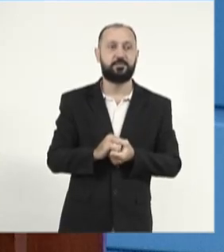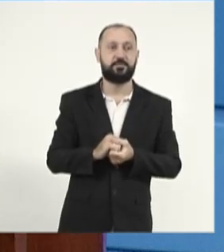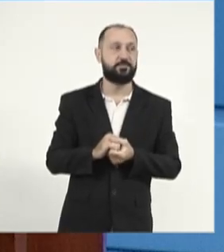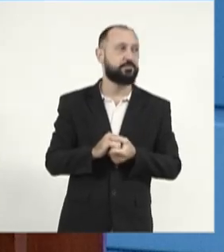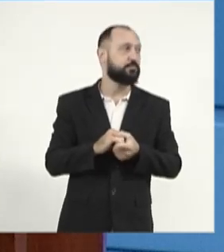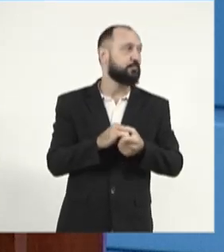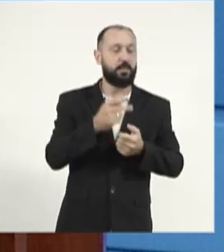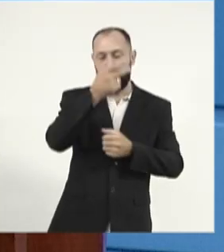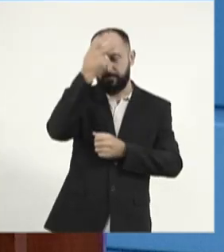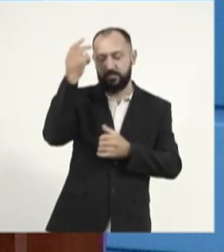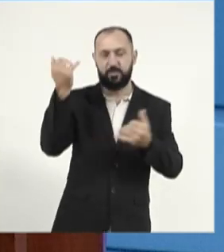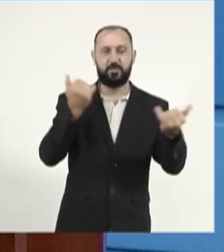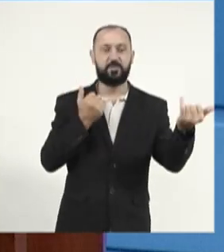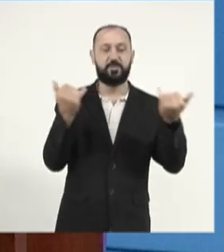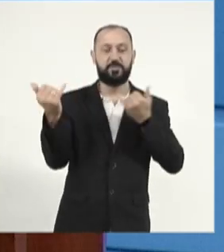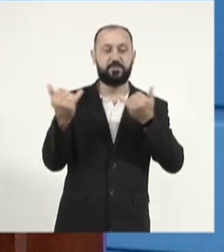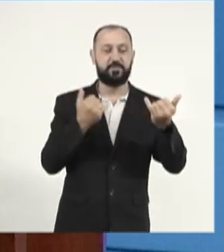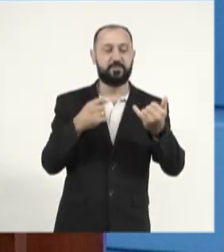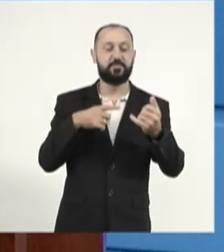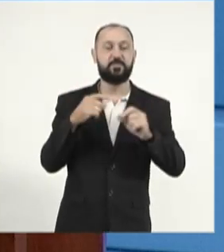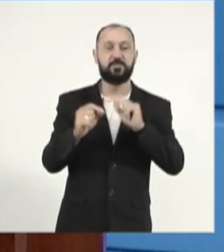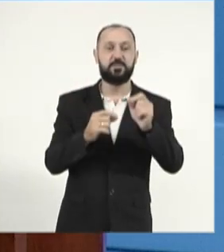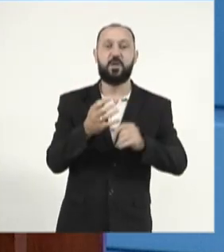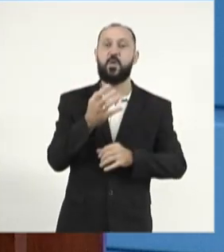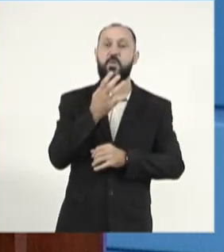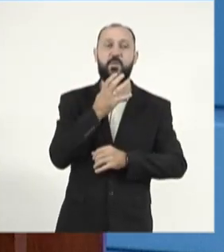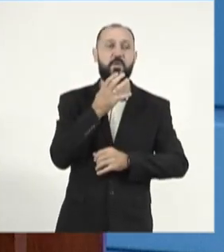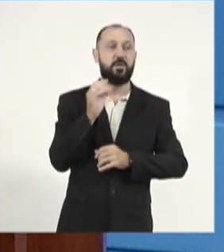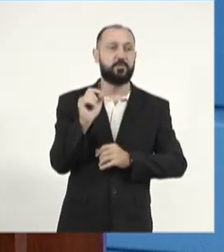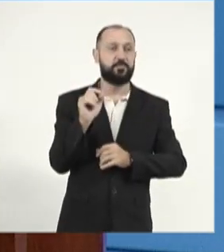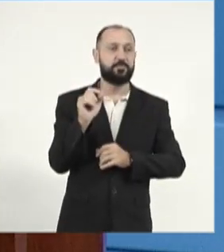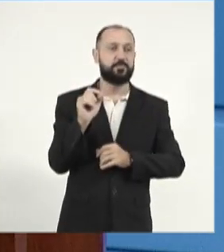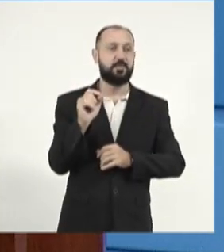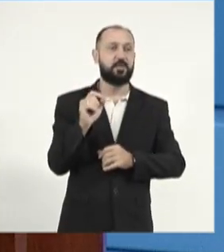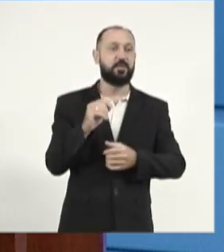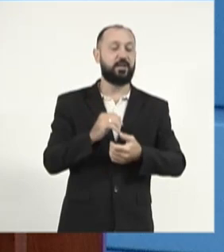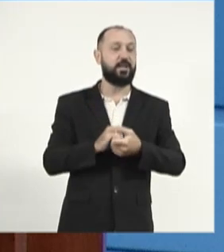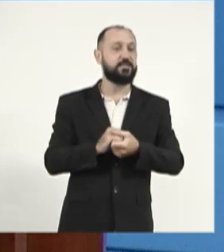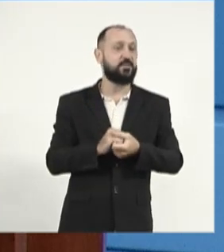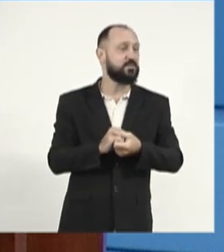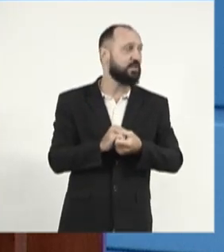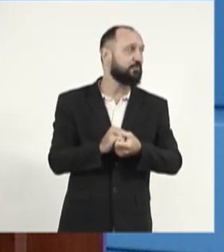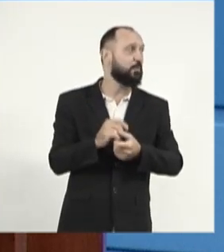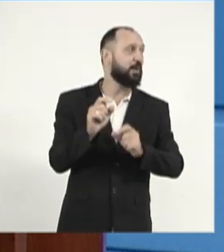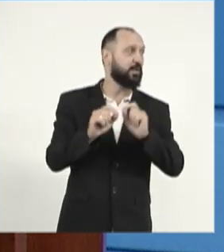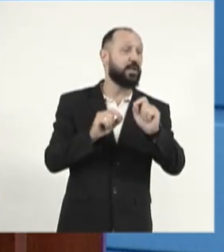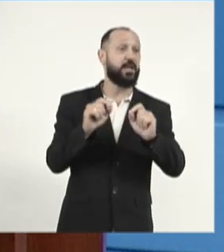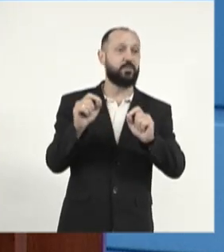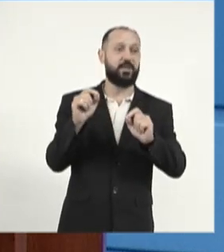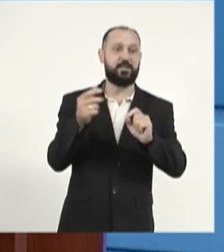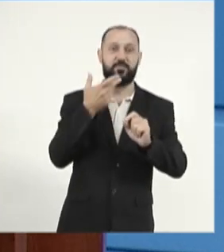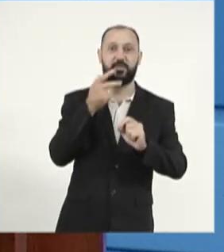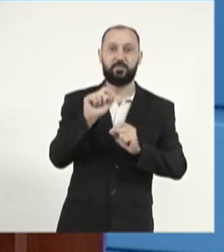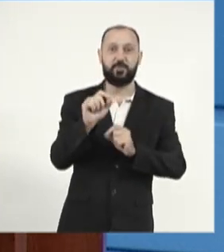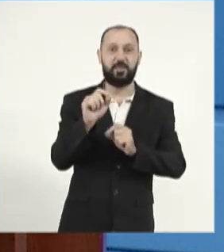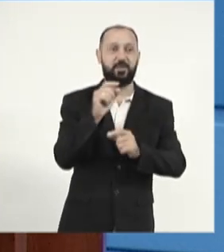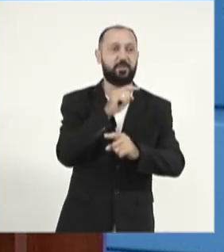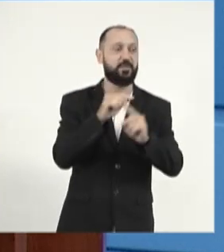pessoas desavisadas, desprovidas de conhecimento, começaram a fazer fake